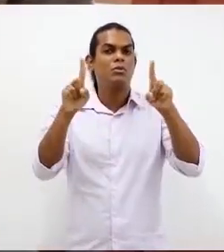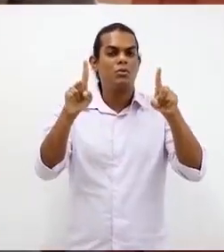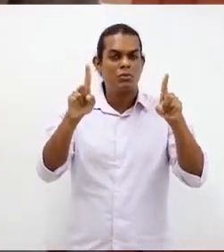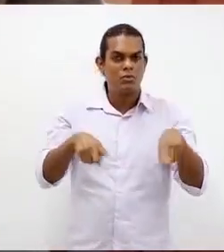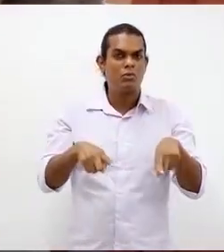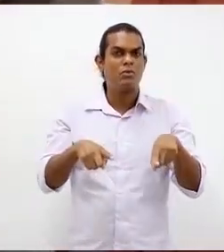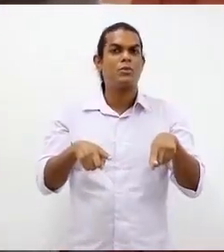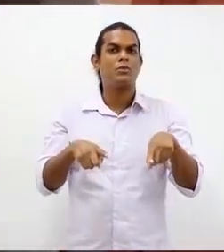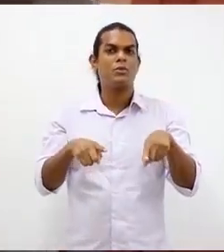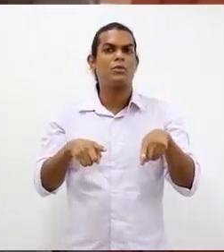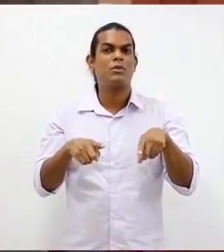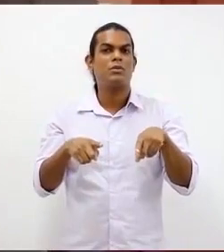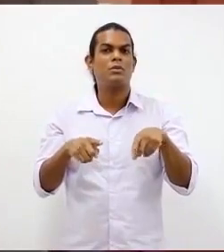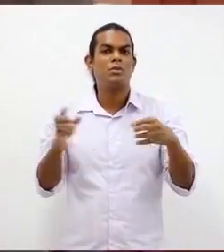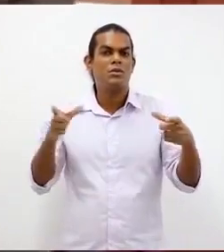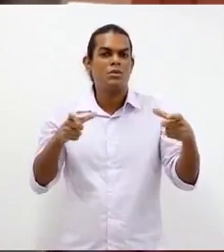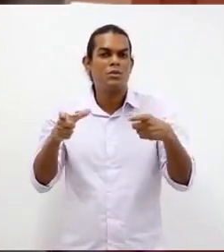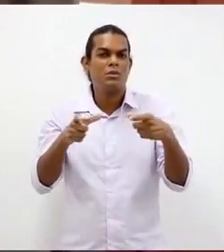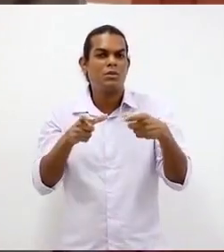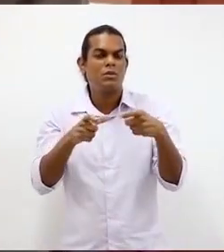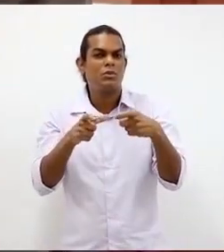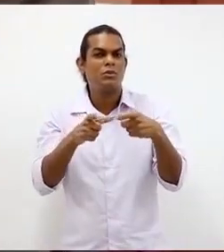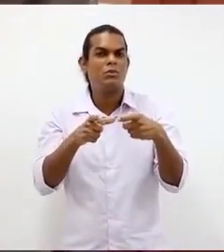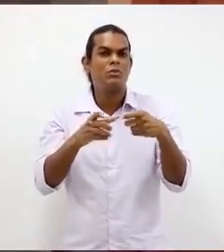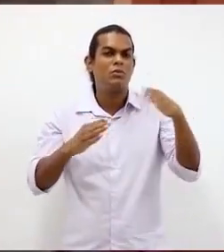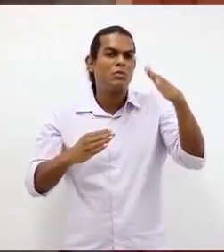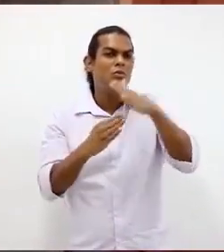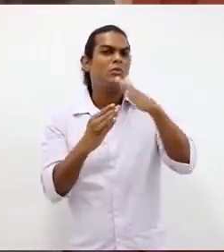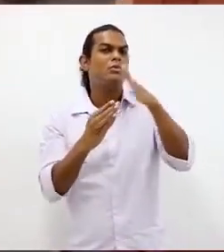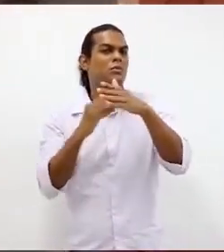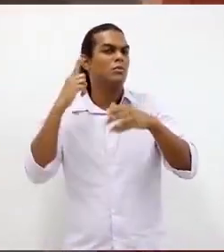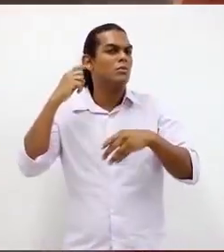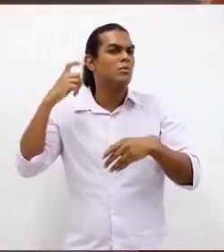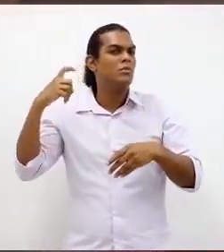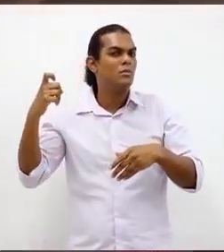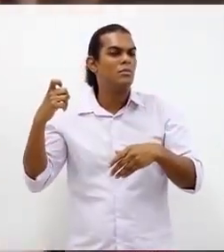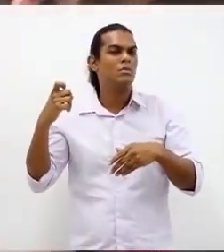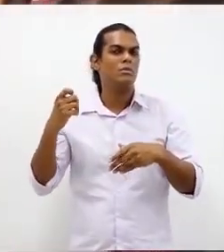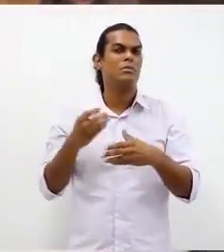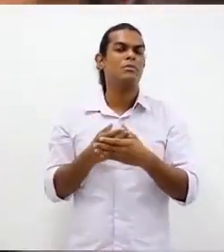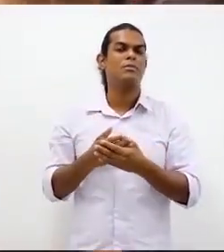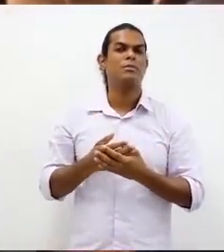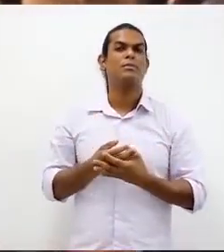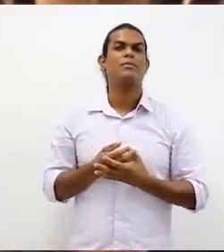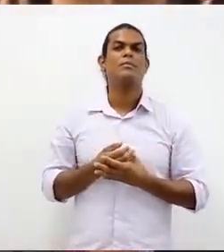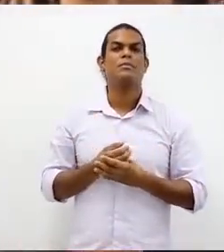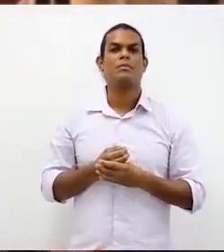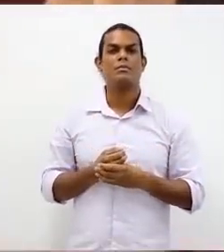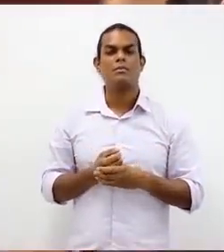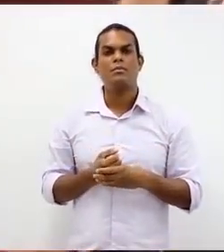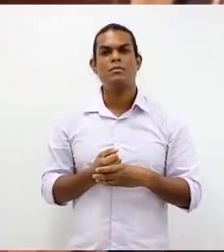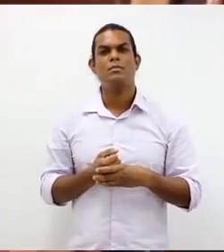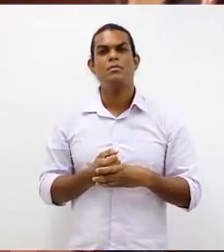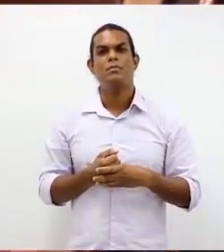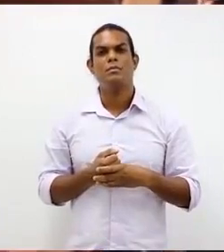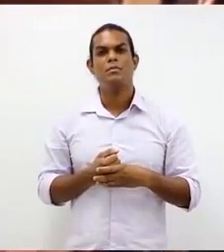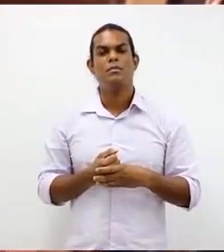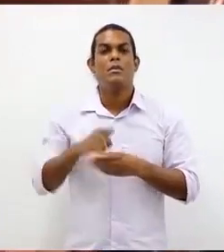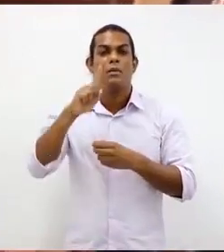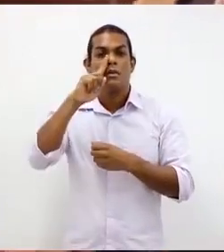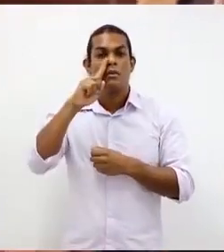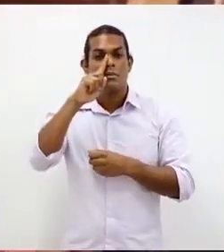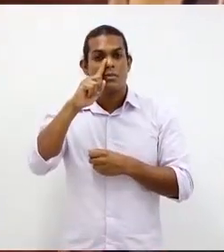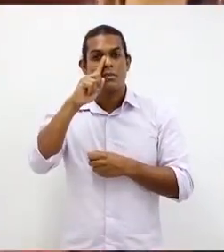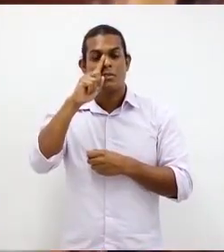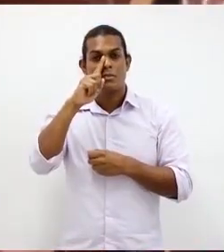de tolerância previsto em norma. Não é isso, Patrícia? Que você tem esse programa aqui na Gabriel Bacelar em relação à insalubridade. A periculosidade você